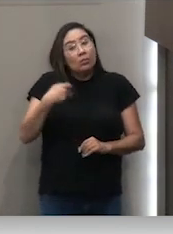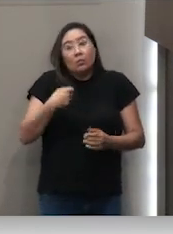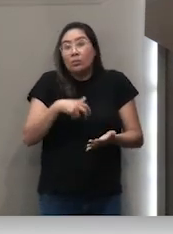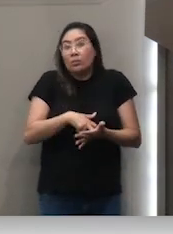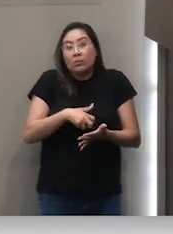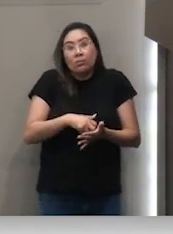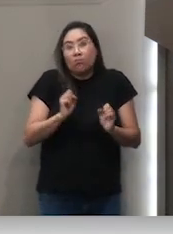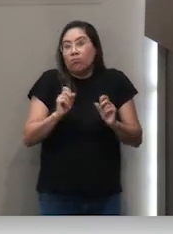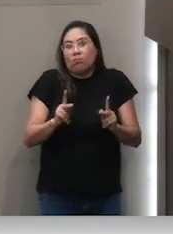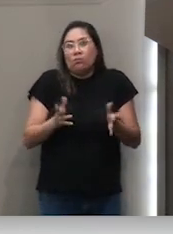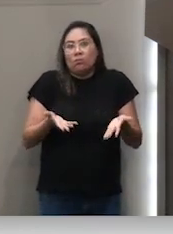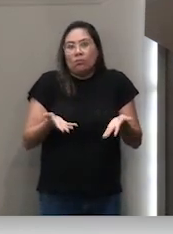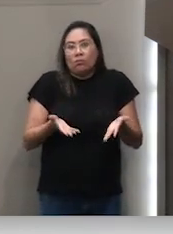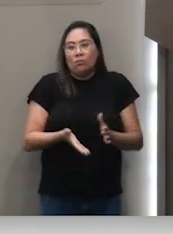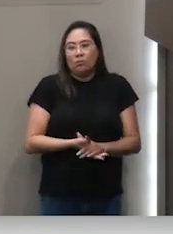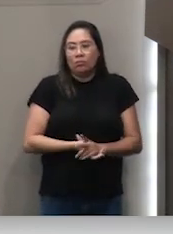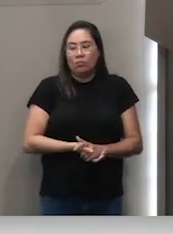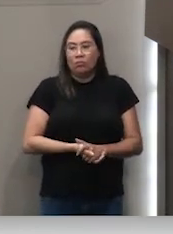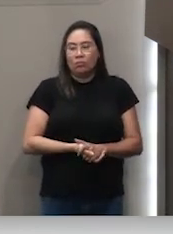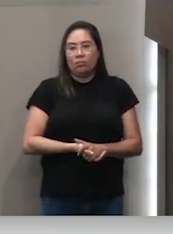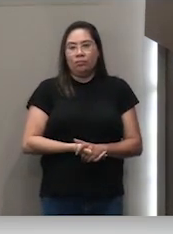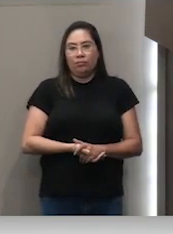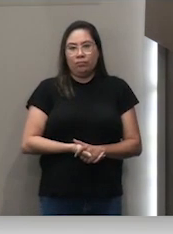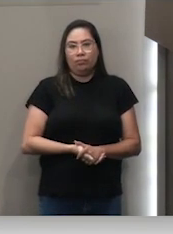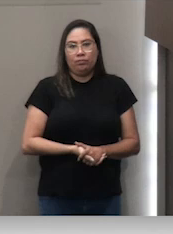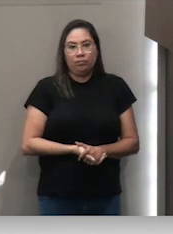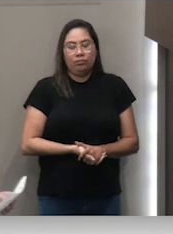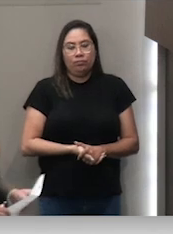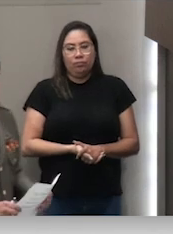ter que ser punido. Isso é irremediável.